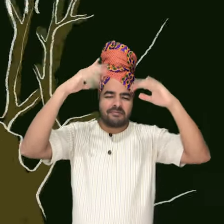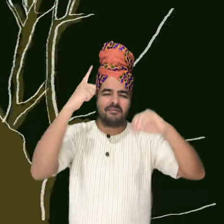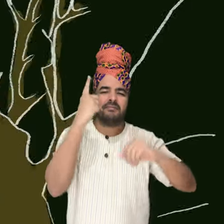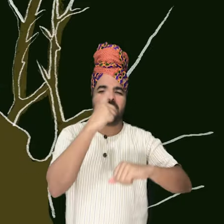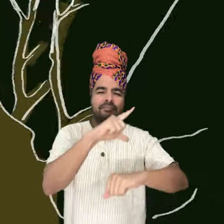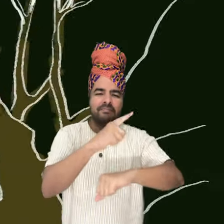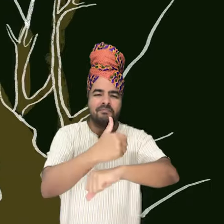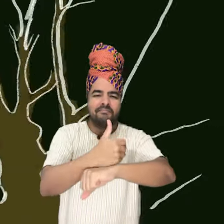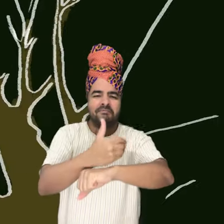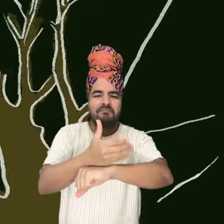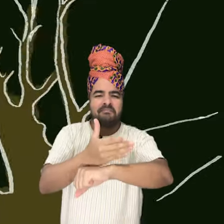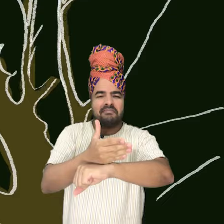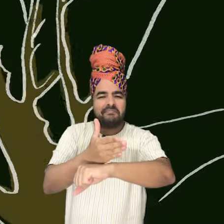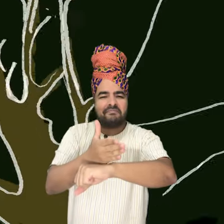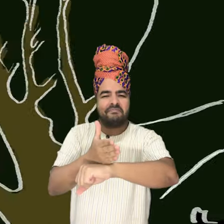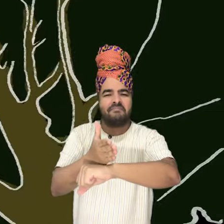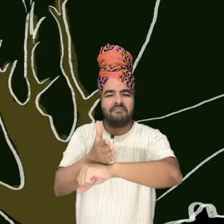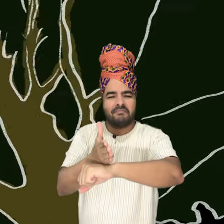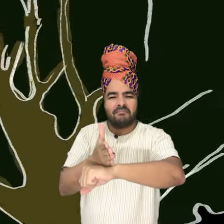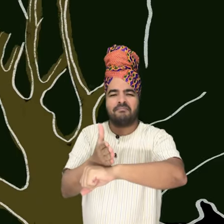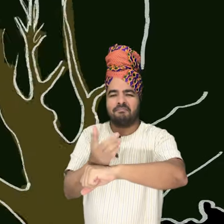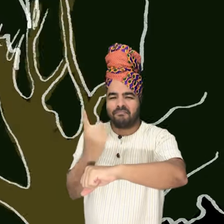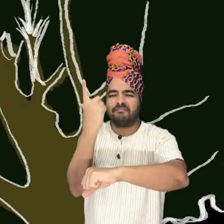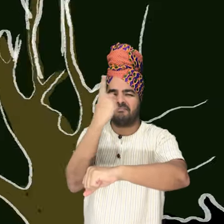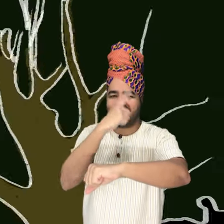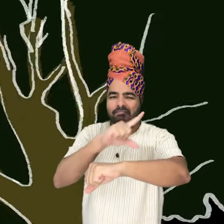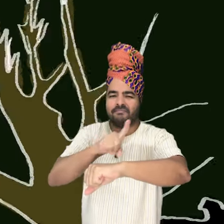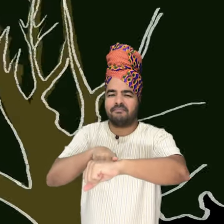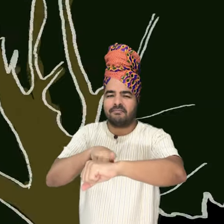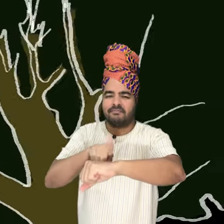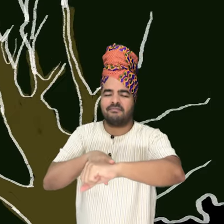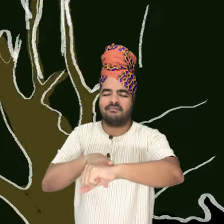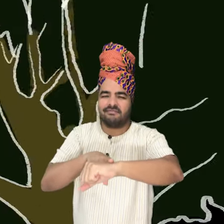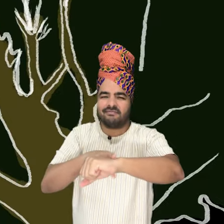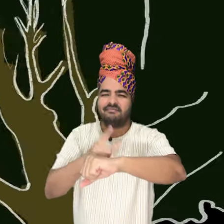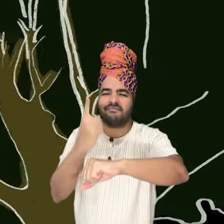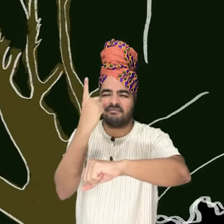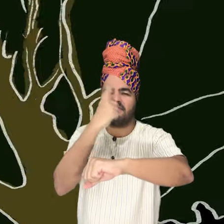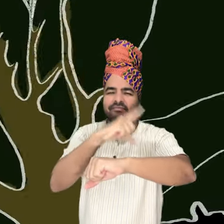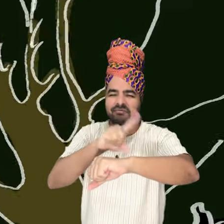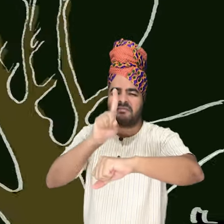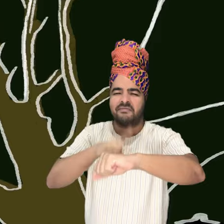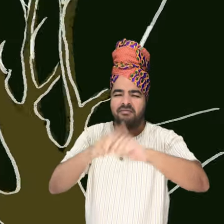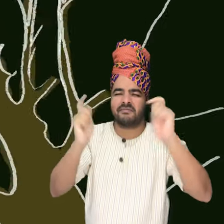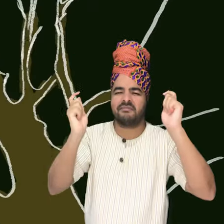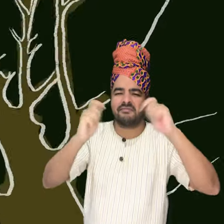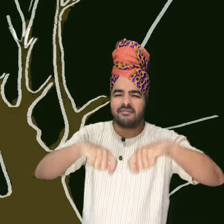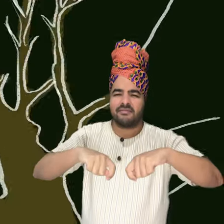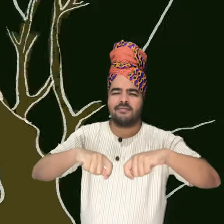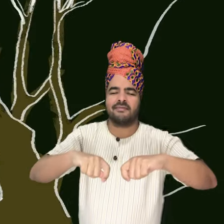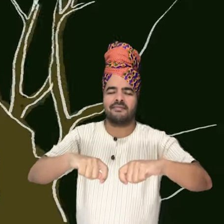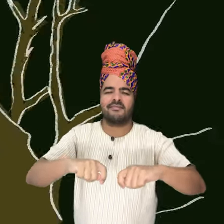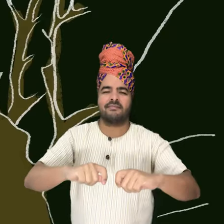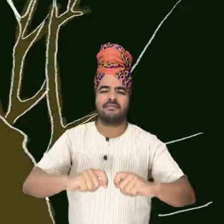um e haverá sim vista de baixo Copa de grande árvore preenche a tela direção e adaptação